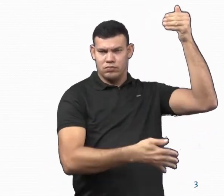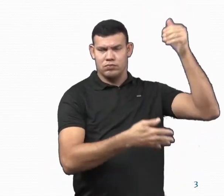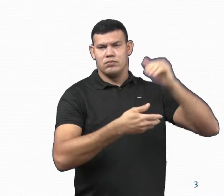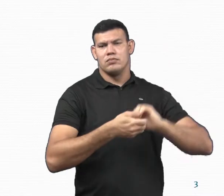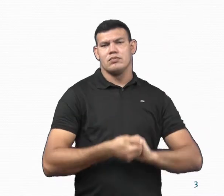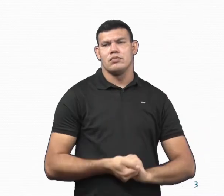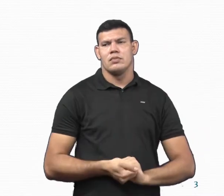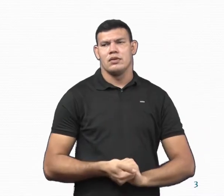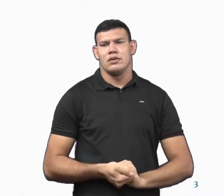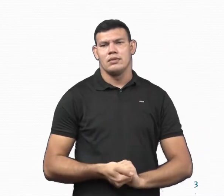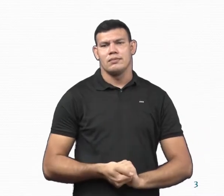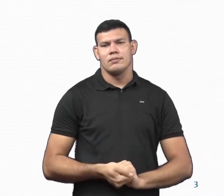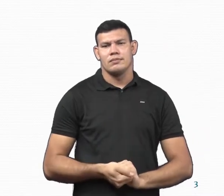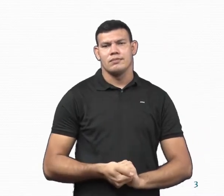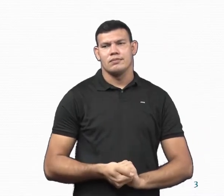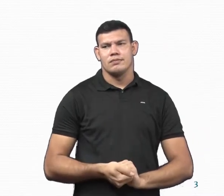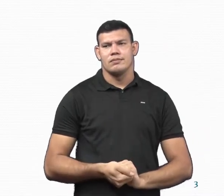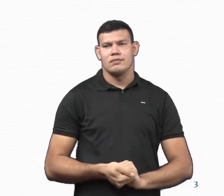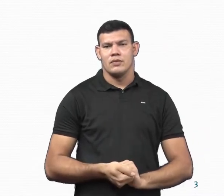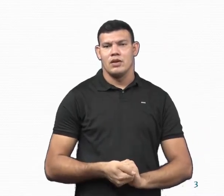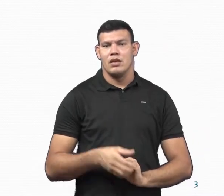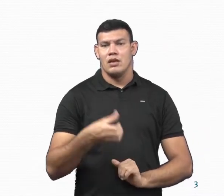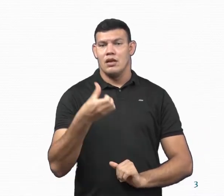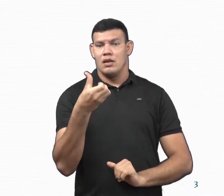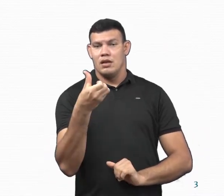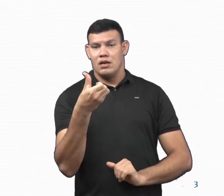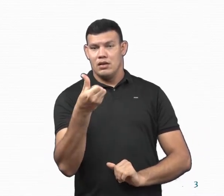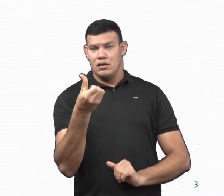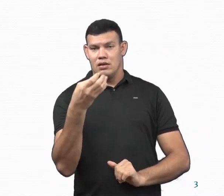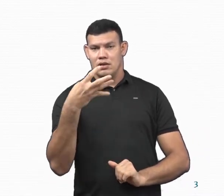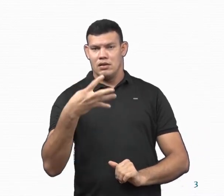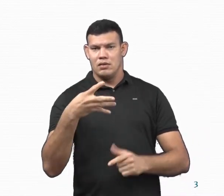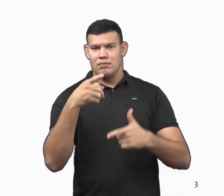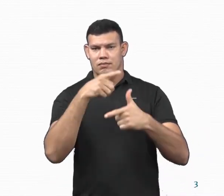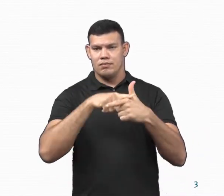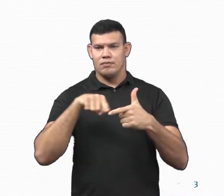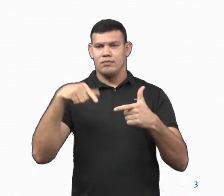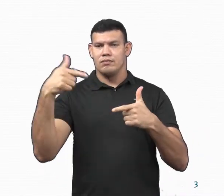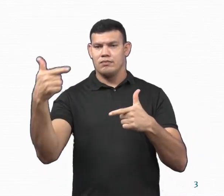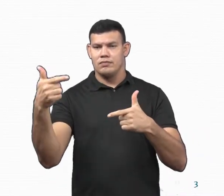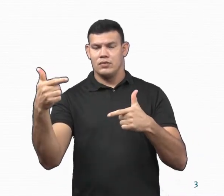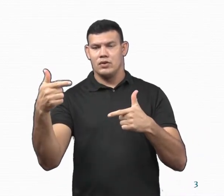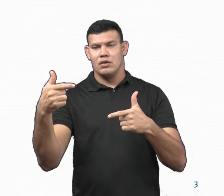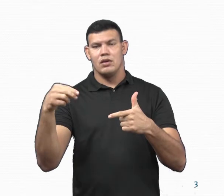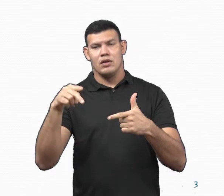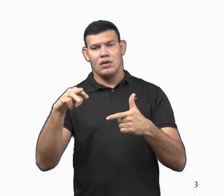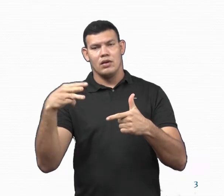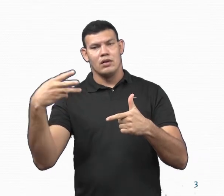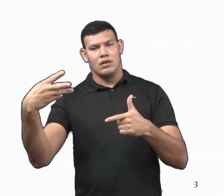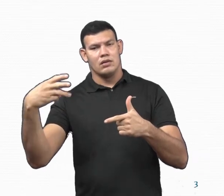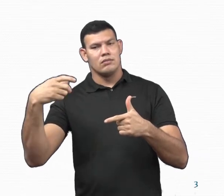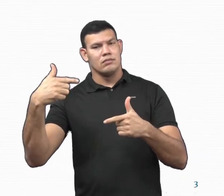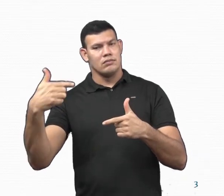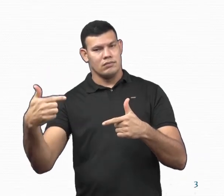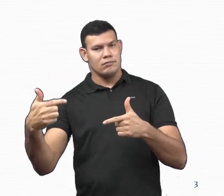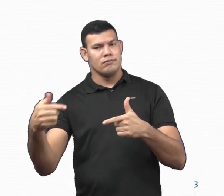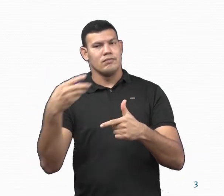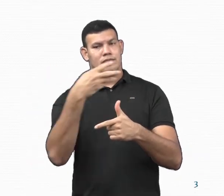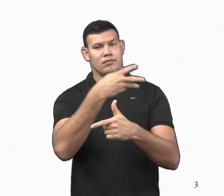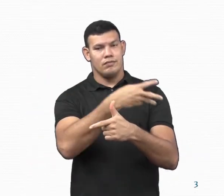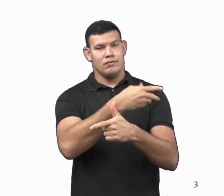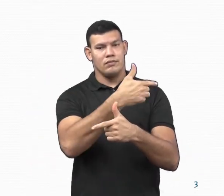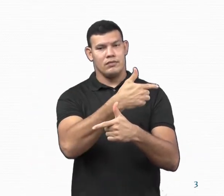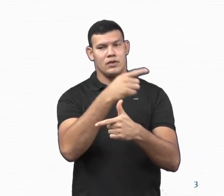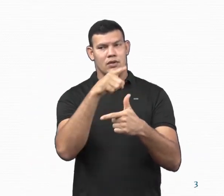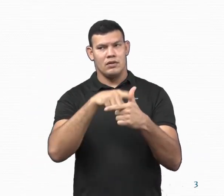que eu fiz agorinha, no começo. 64 dividido para 2 dá 32. 32 também divide para